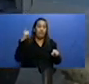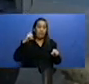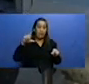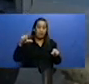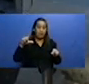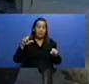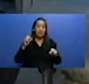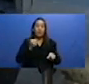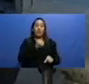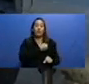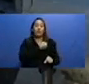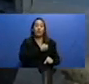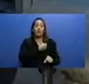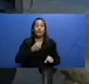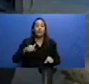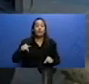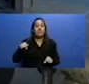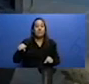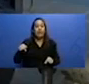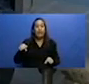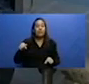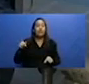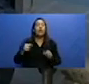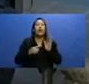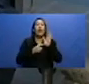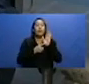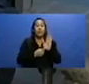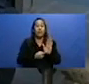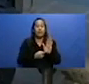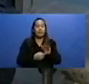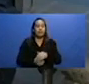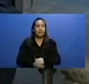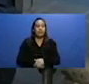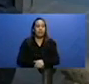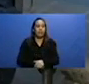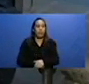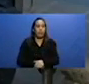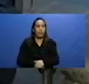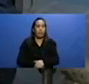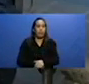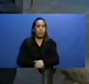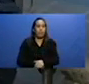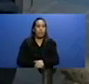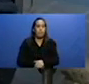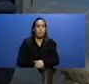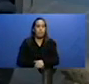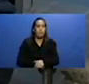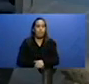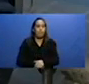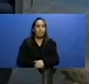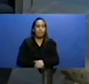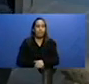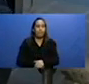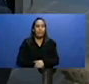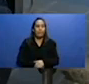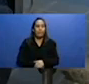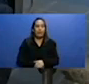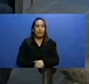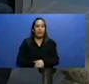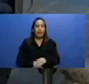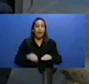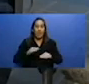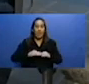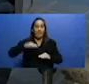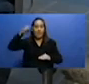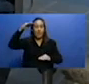eu tenho 6 possibilidades. Vocês perceberam que o 7, a coluna do 7,